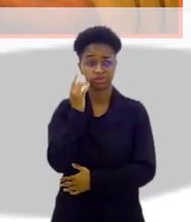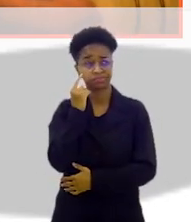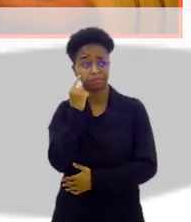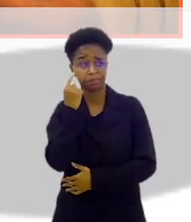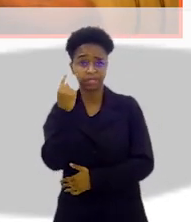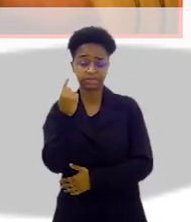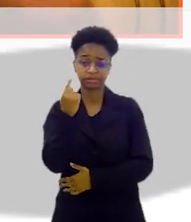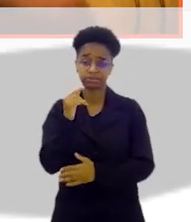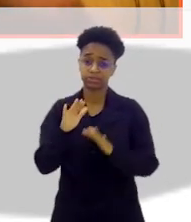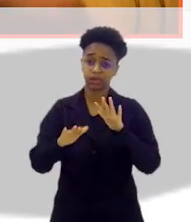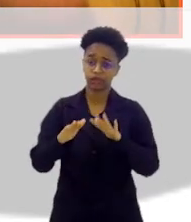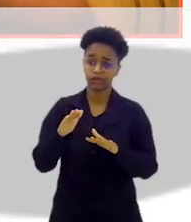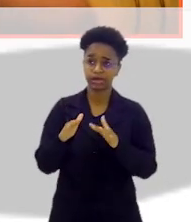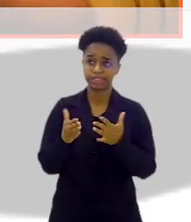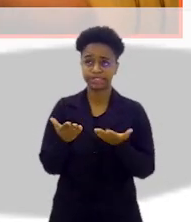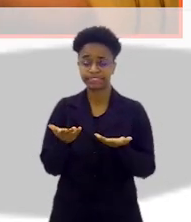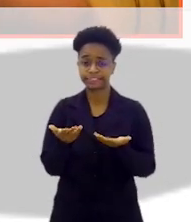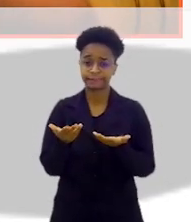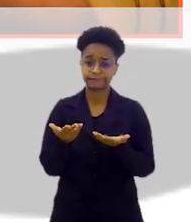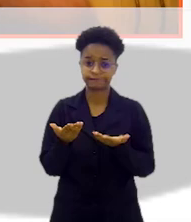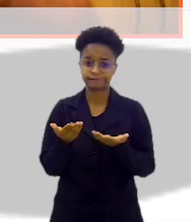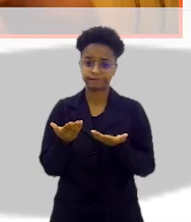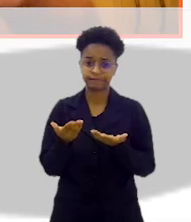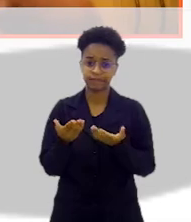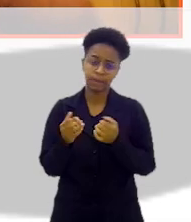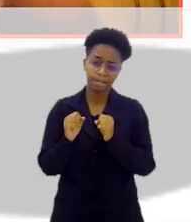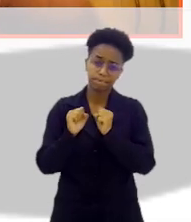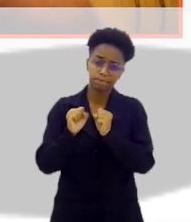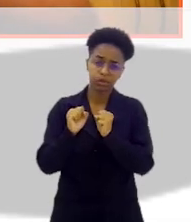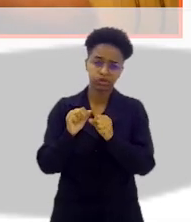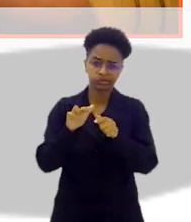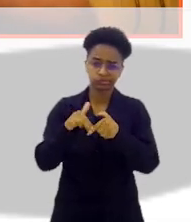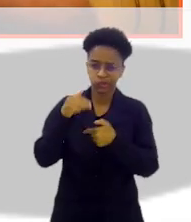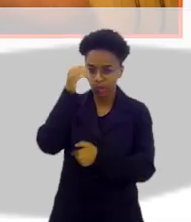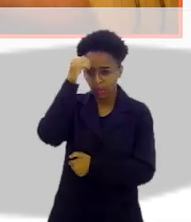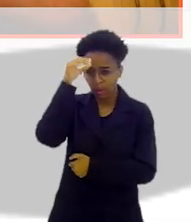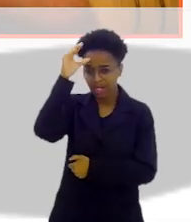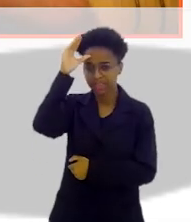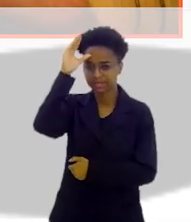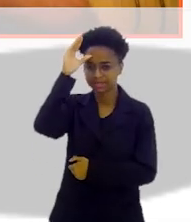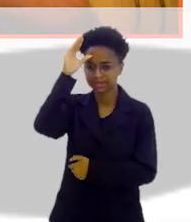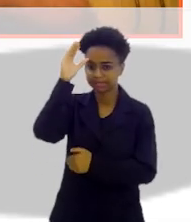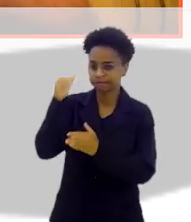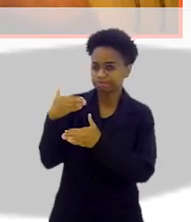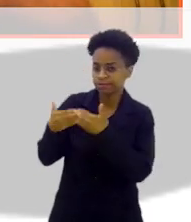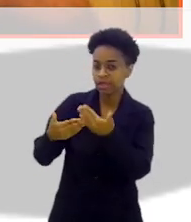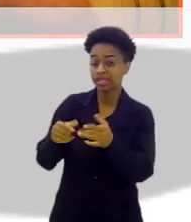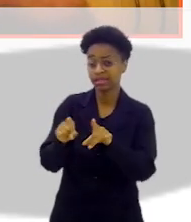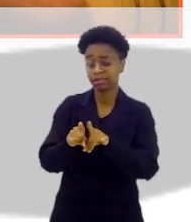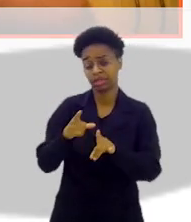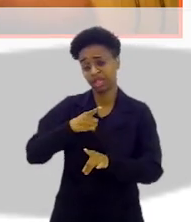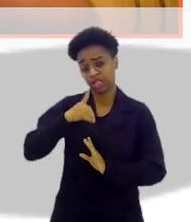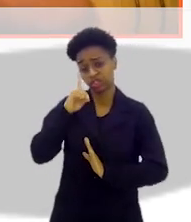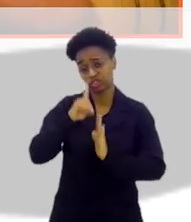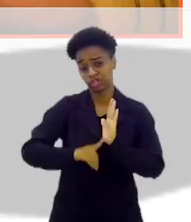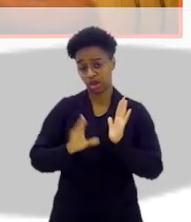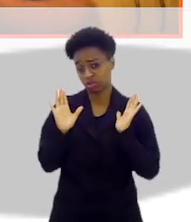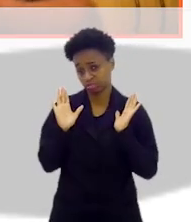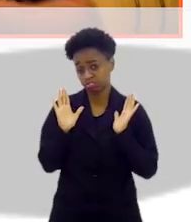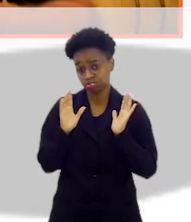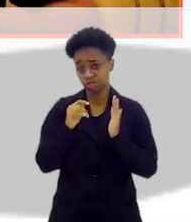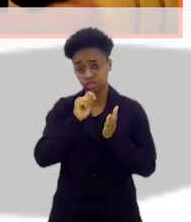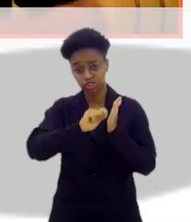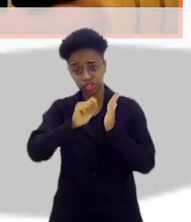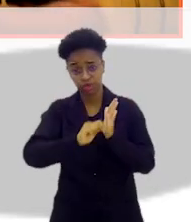que deveria, a partir de um certo conhecimento, também